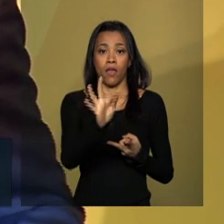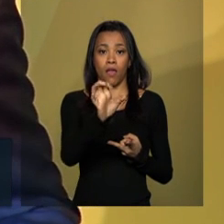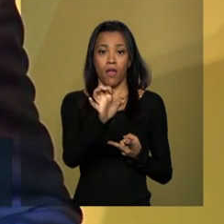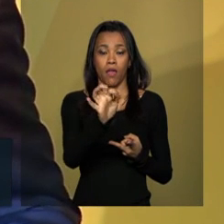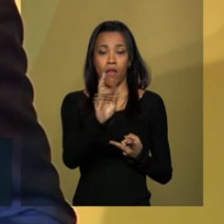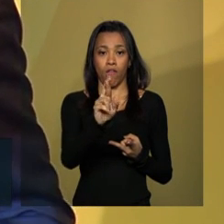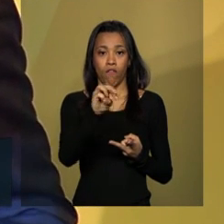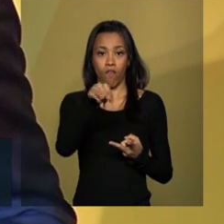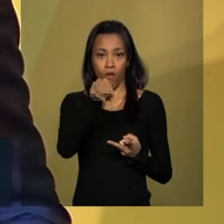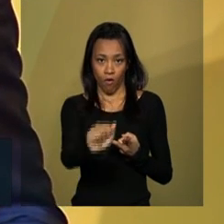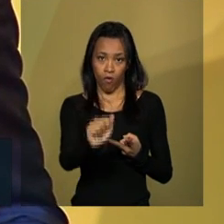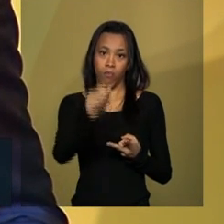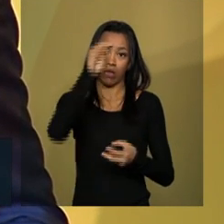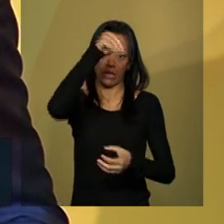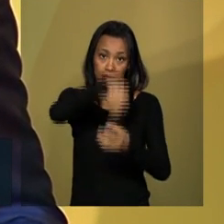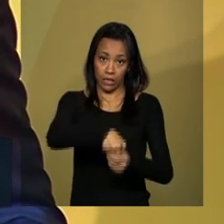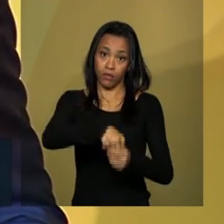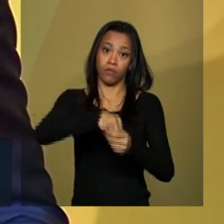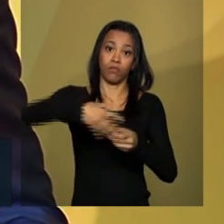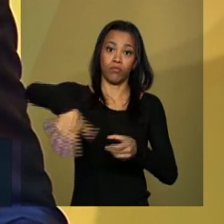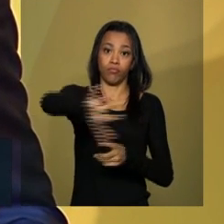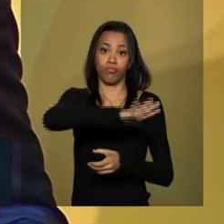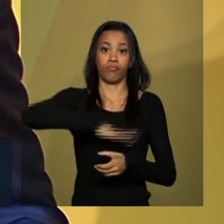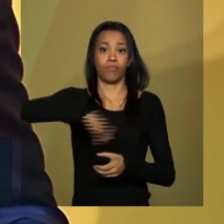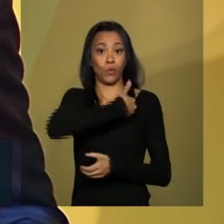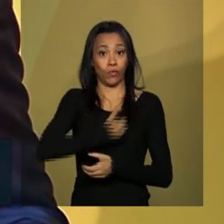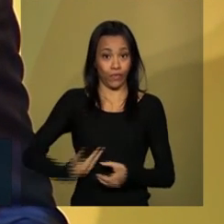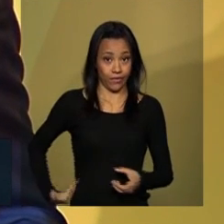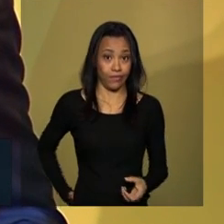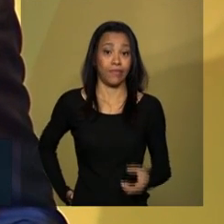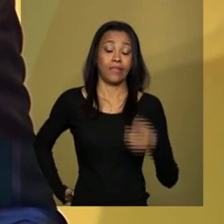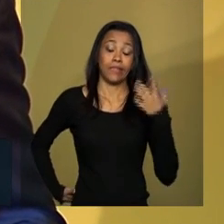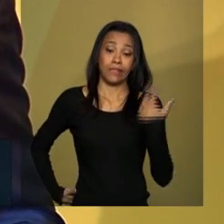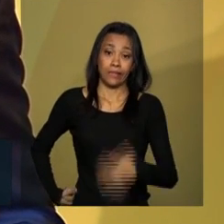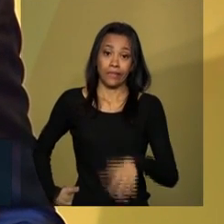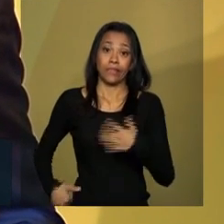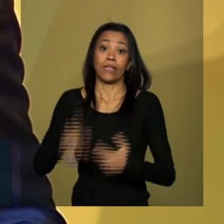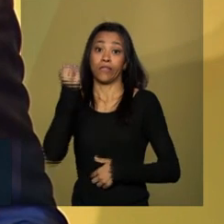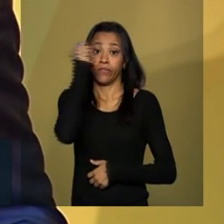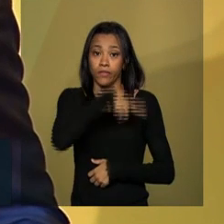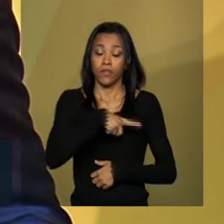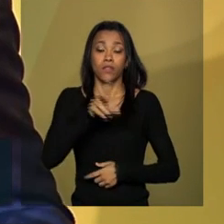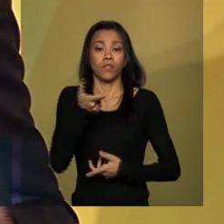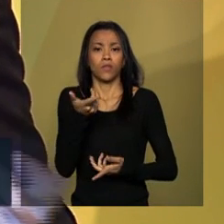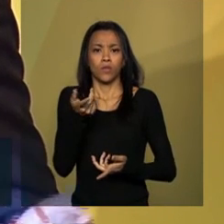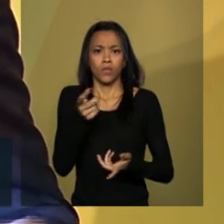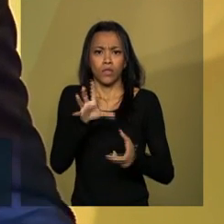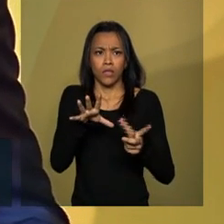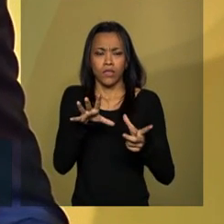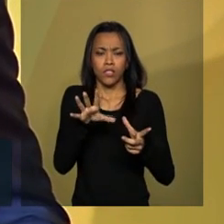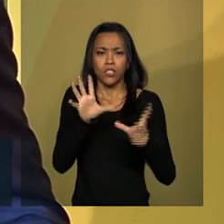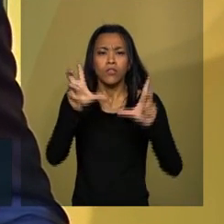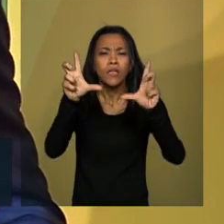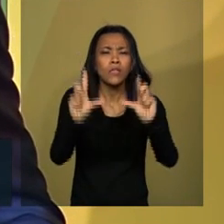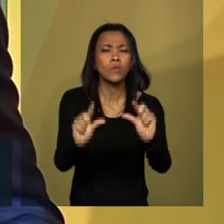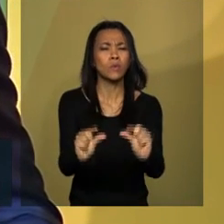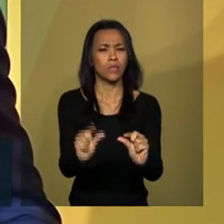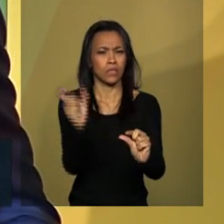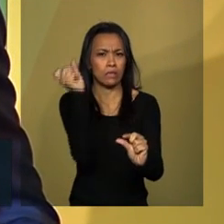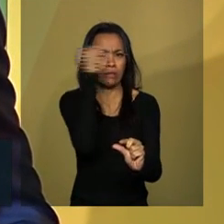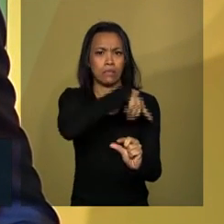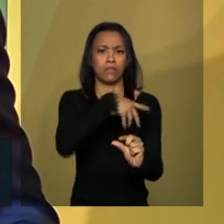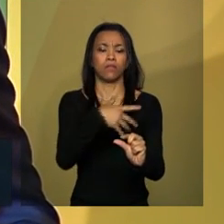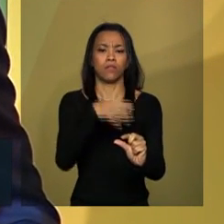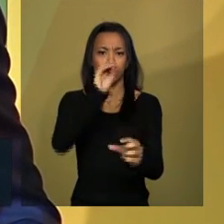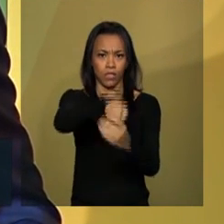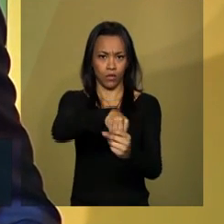que seguem a economia brasileira sabem que temos um sistema tributário muito complexo. Se a gente consegue reduzir essa complexidade,